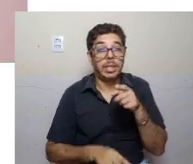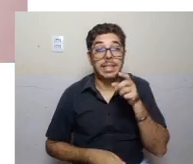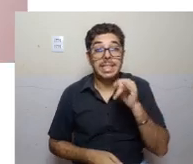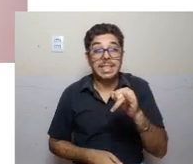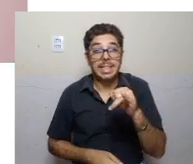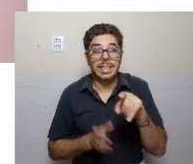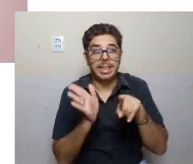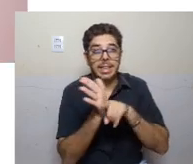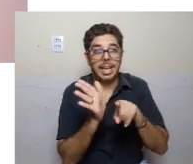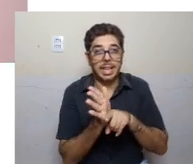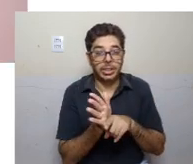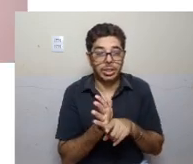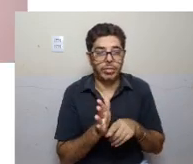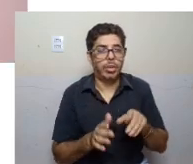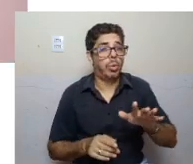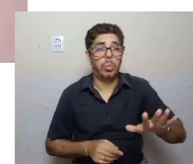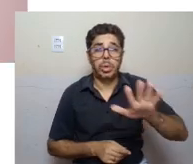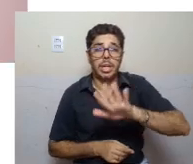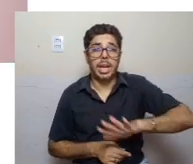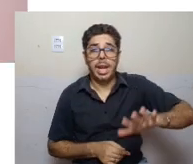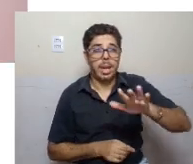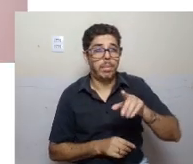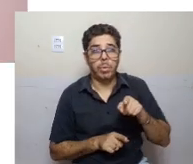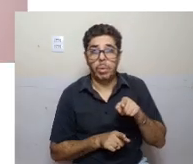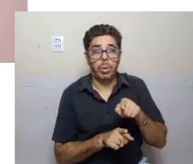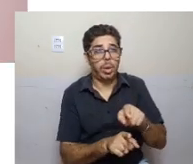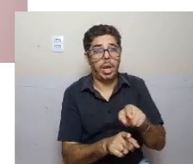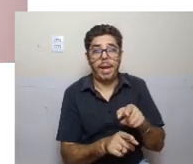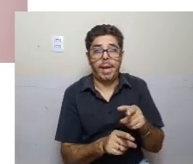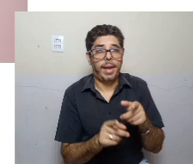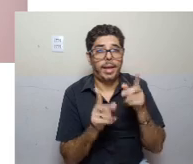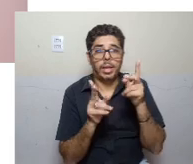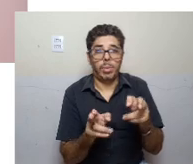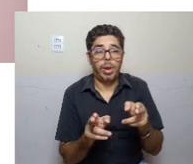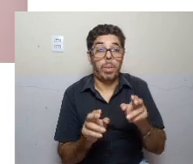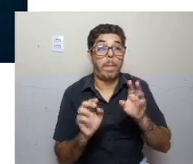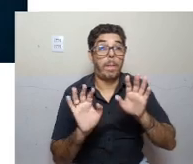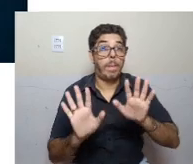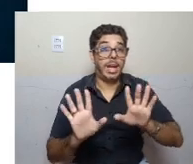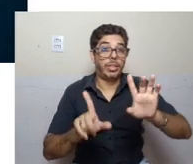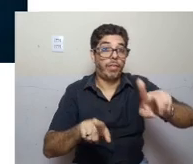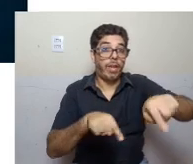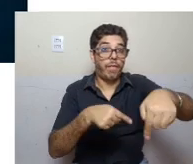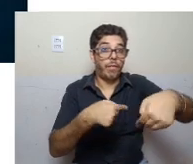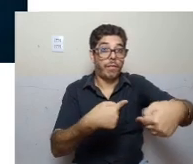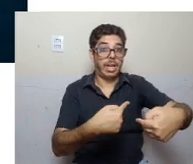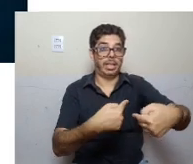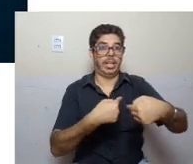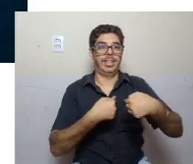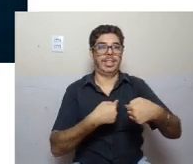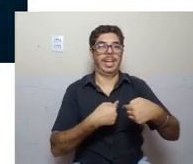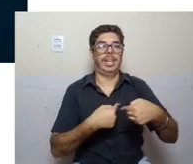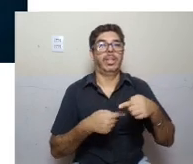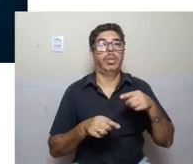negativa, então a direção do campo continuará a mesma, mas o seu sentido vai se inverter.